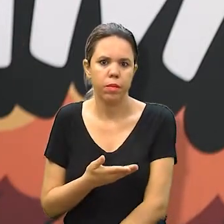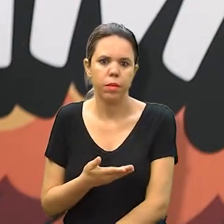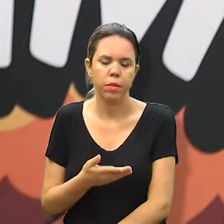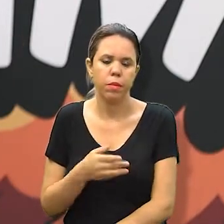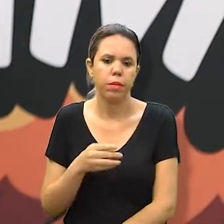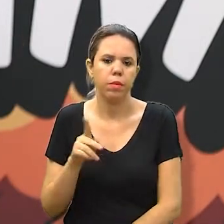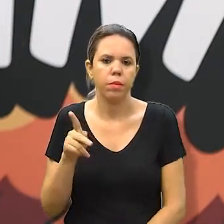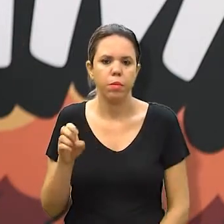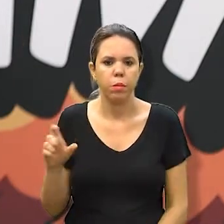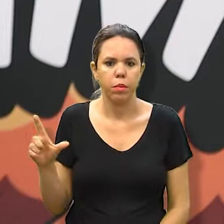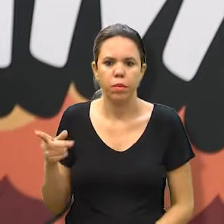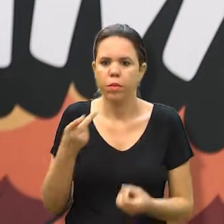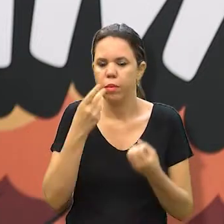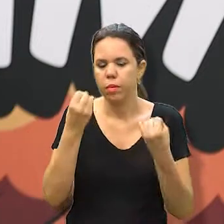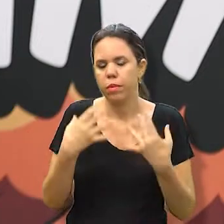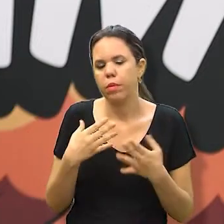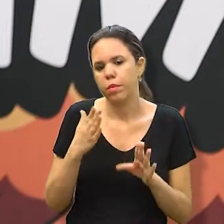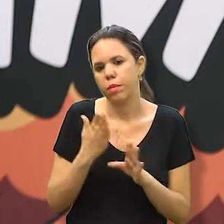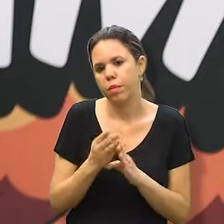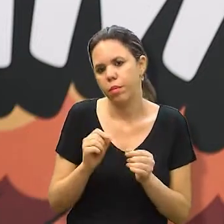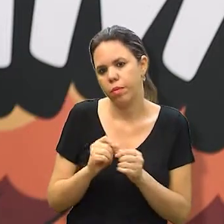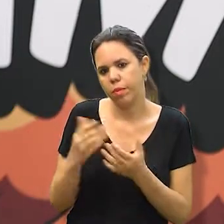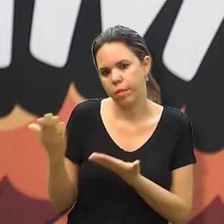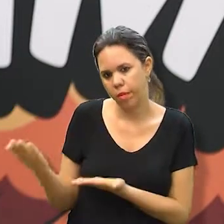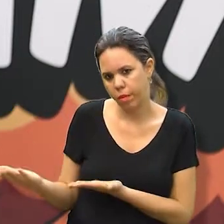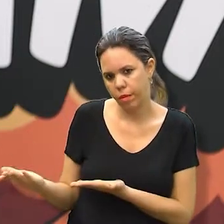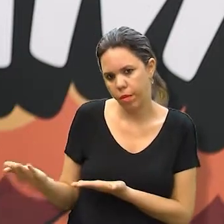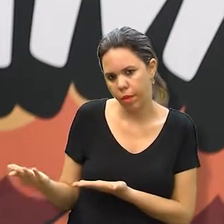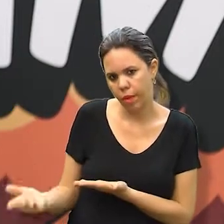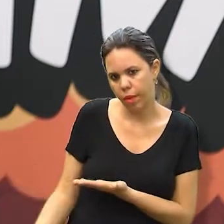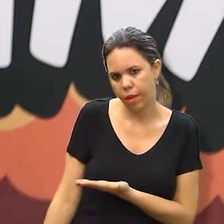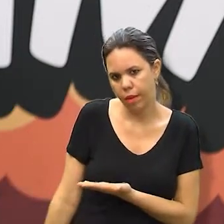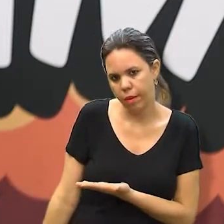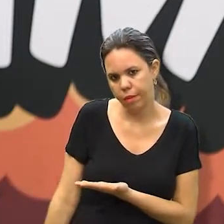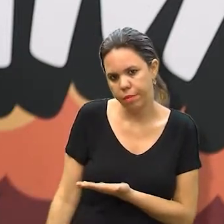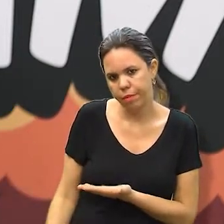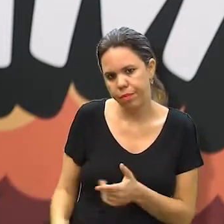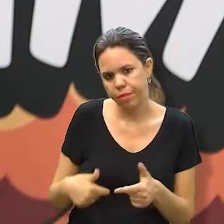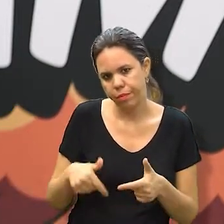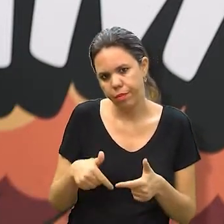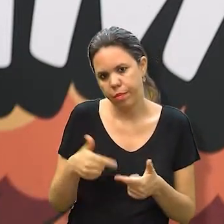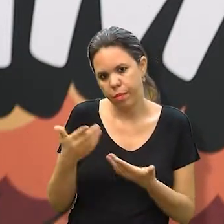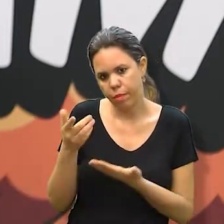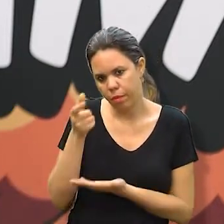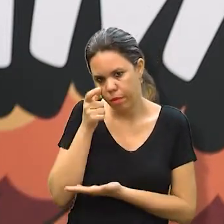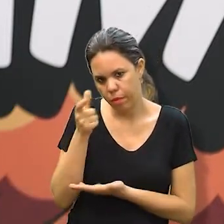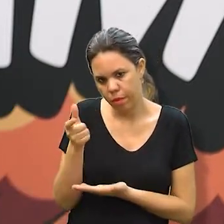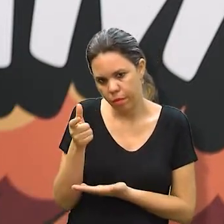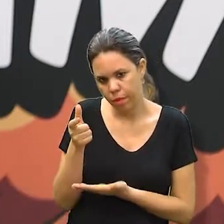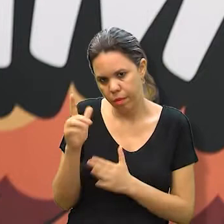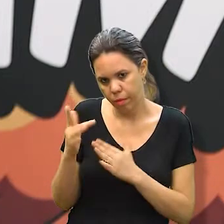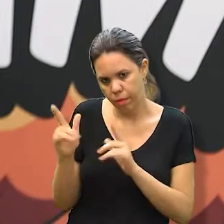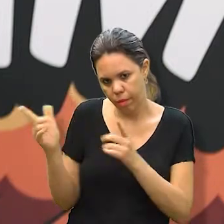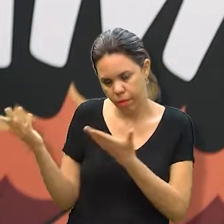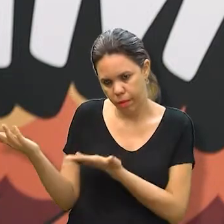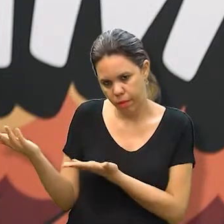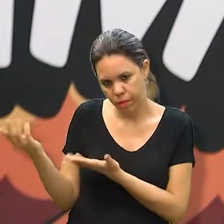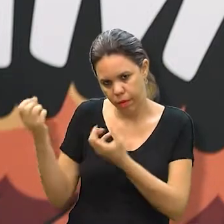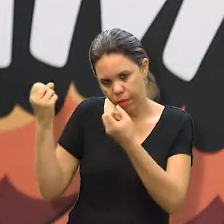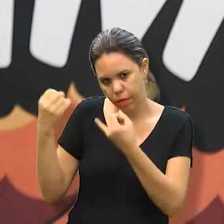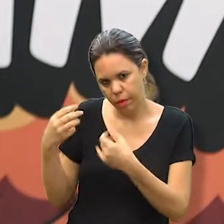Paul vai contar agora como é que você faz para encontrá-lo e acompanhar o trabalho dele. Então tem rede social